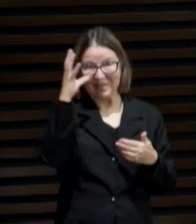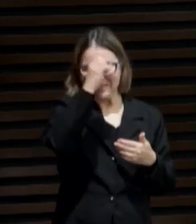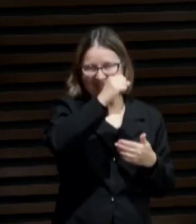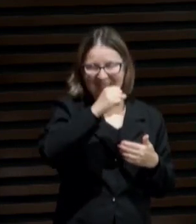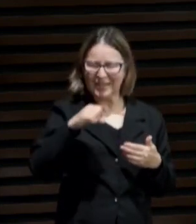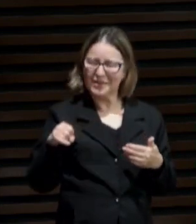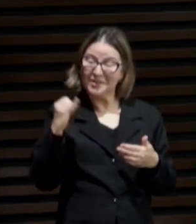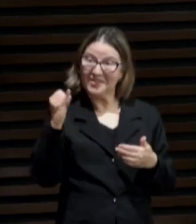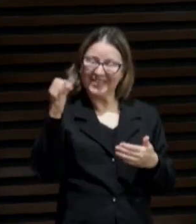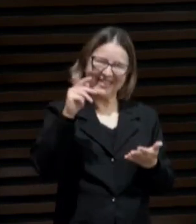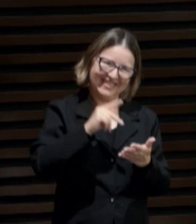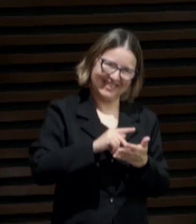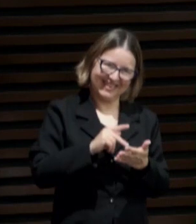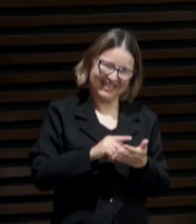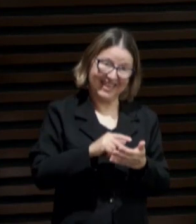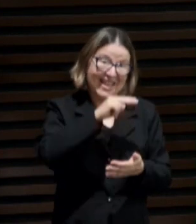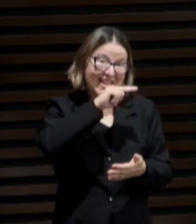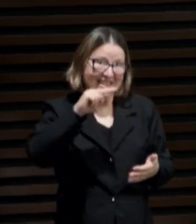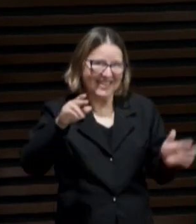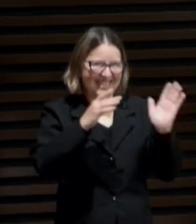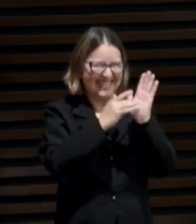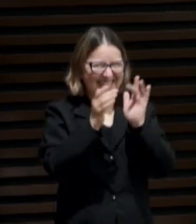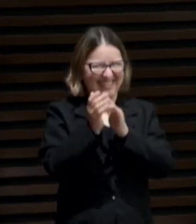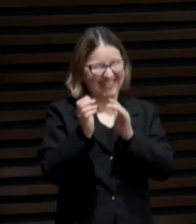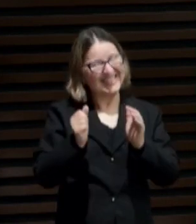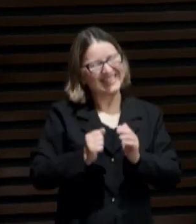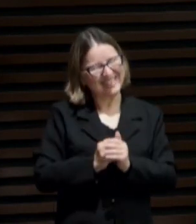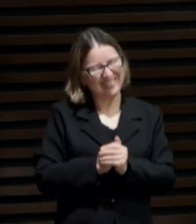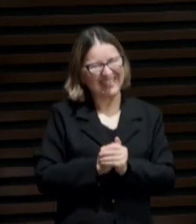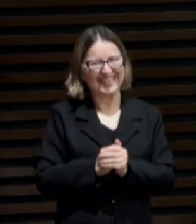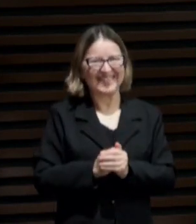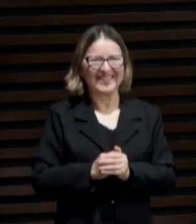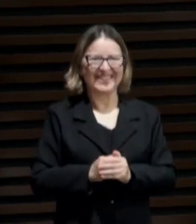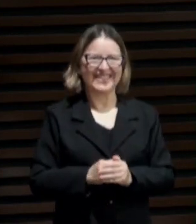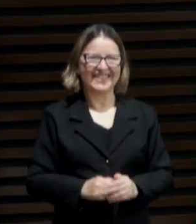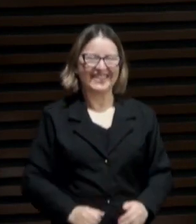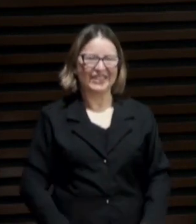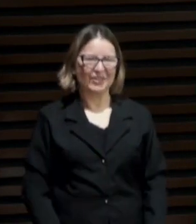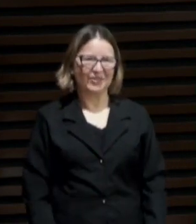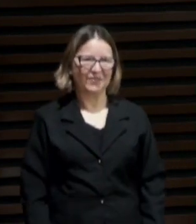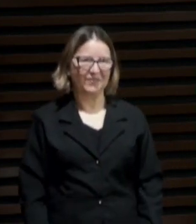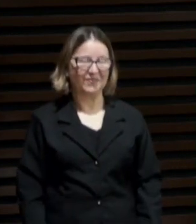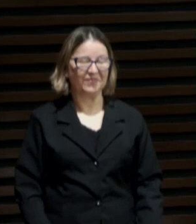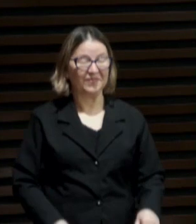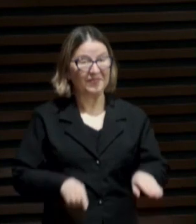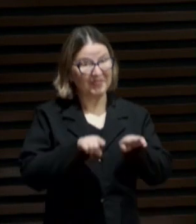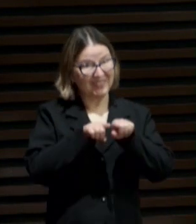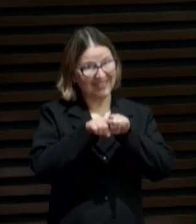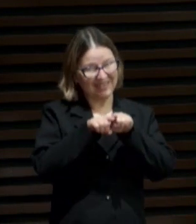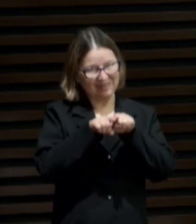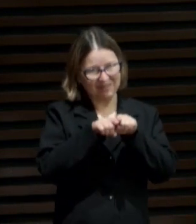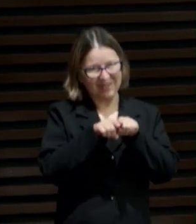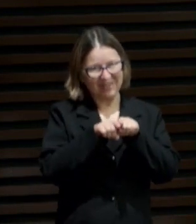importante verdade. Em nome de Jesus, amém. Meus irmãos, que